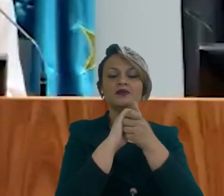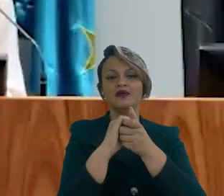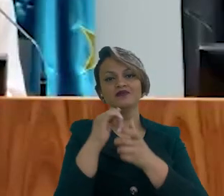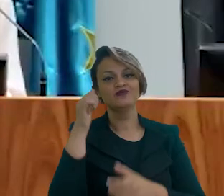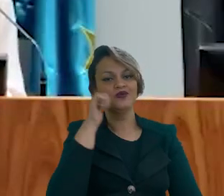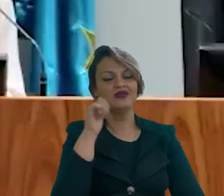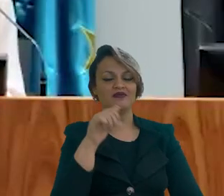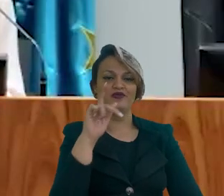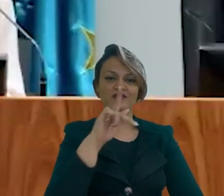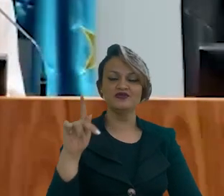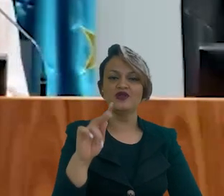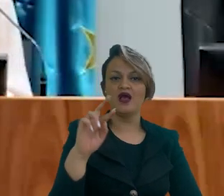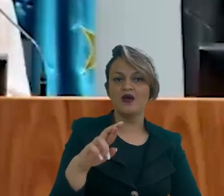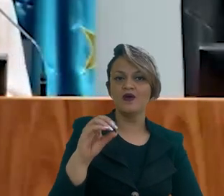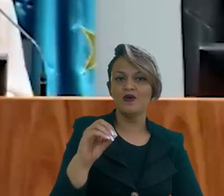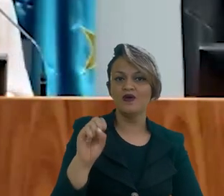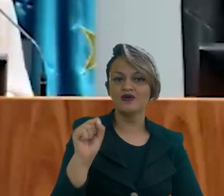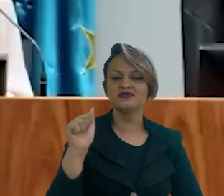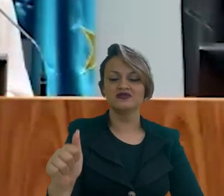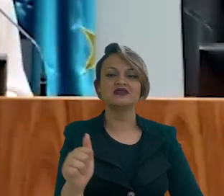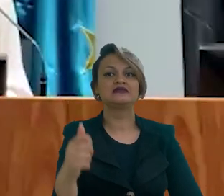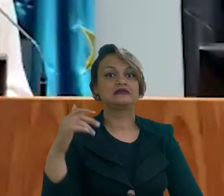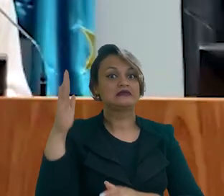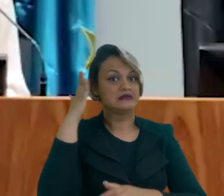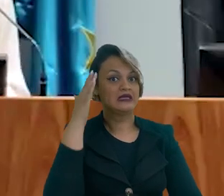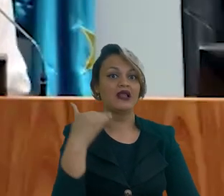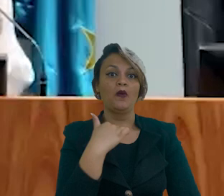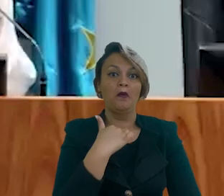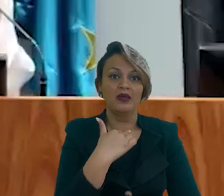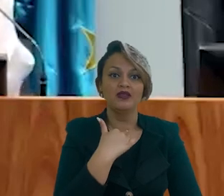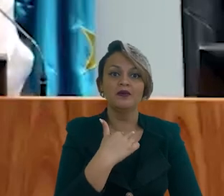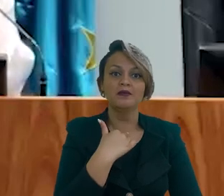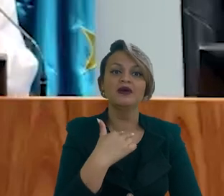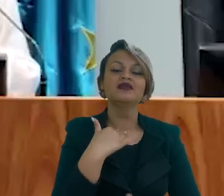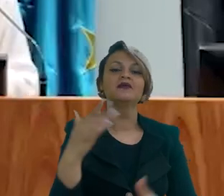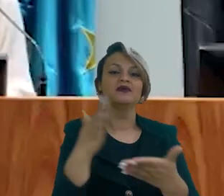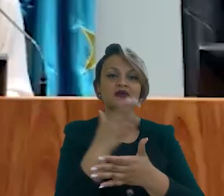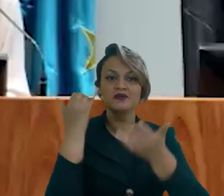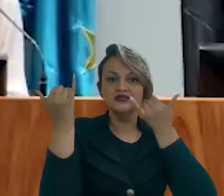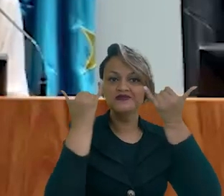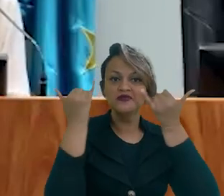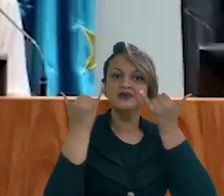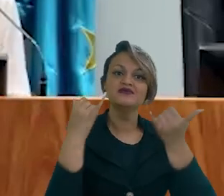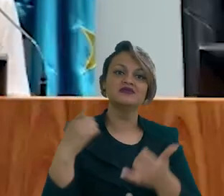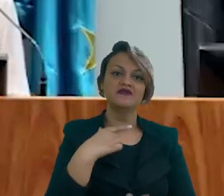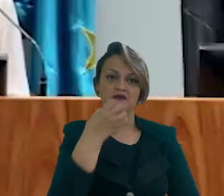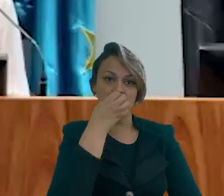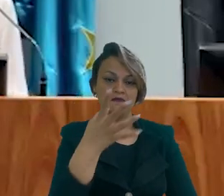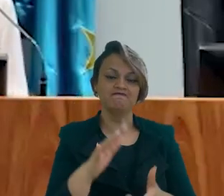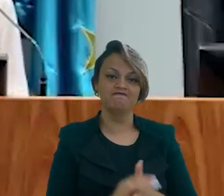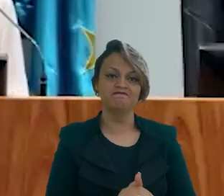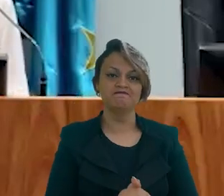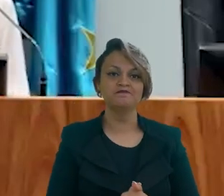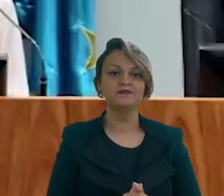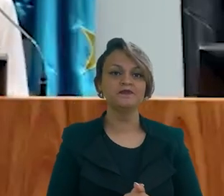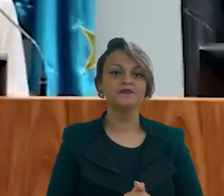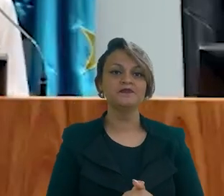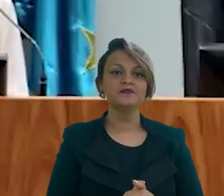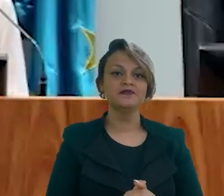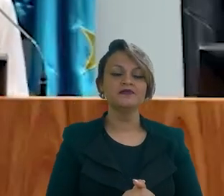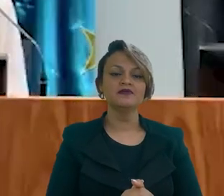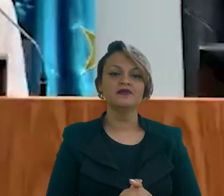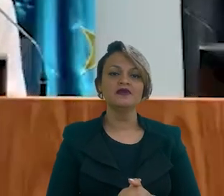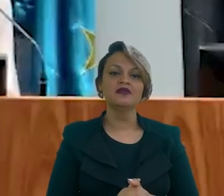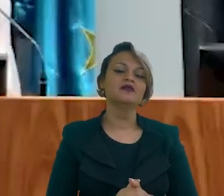queria cumprimentar a professora Rosa né da corrida dela mas ela não deixou algumas mensagens muito importantes queria